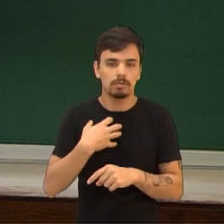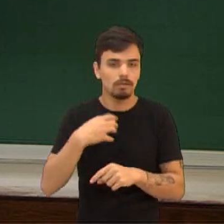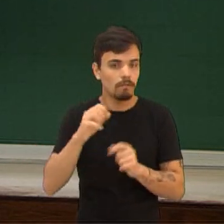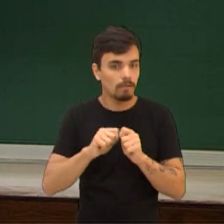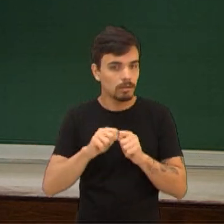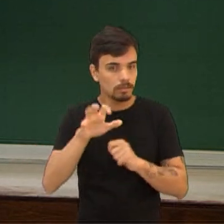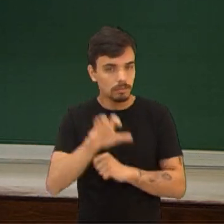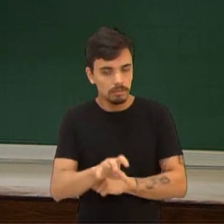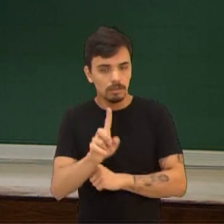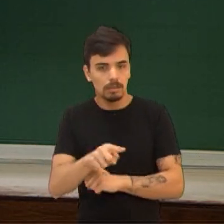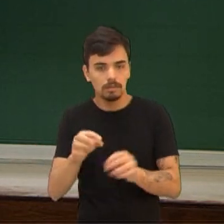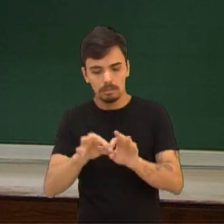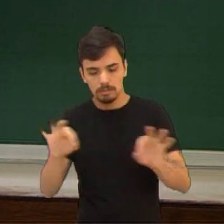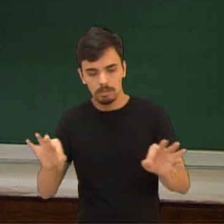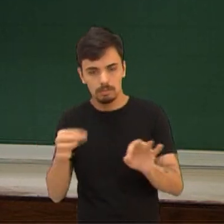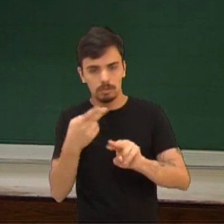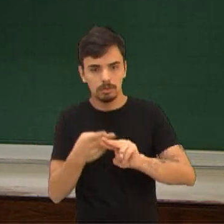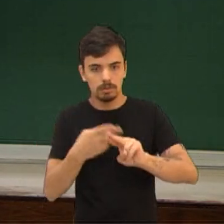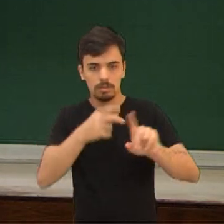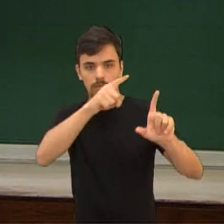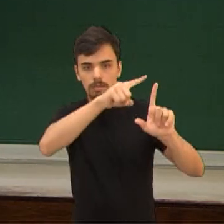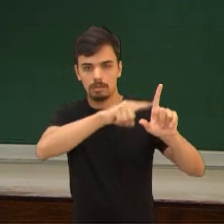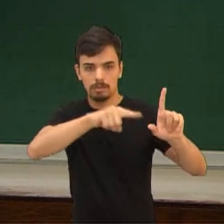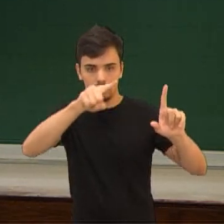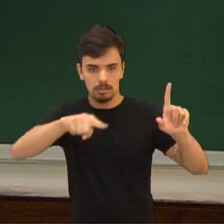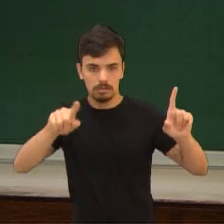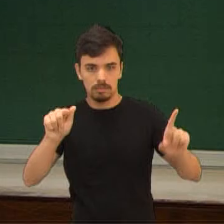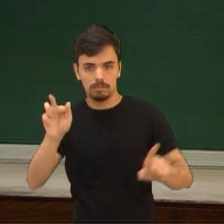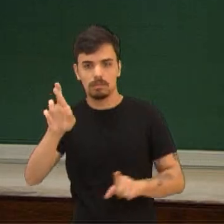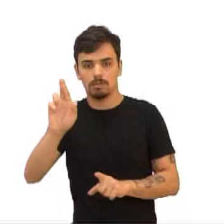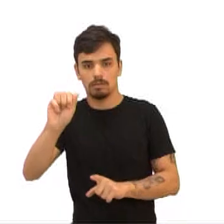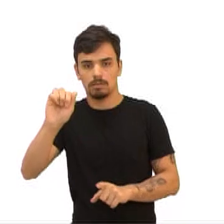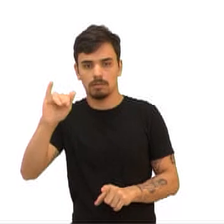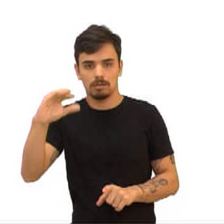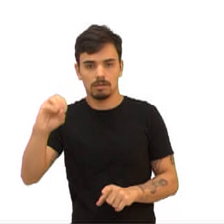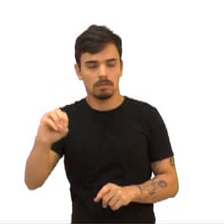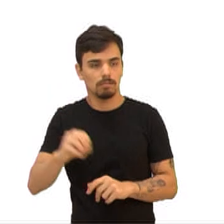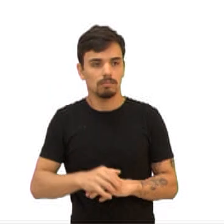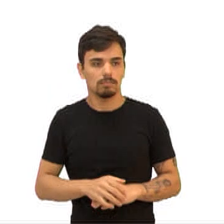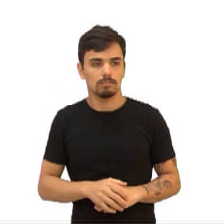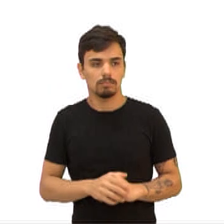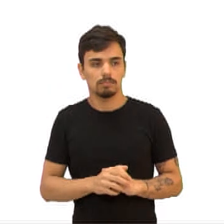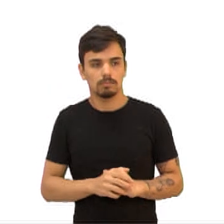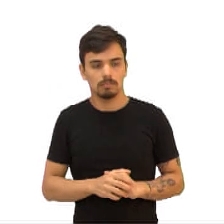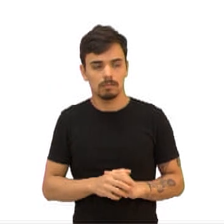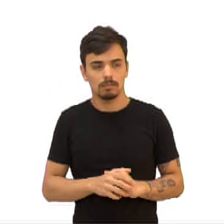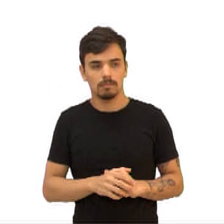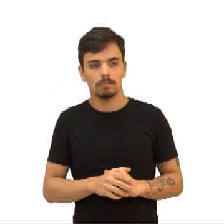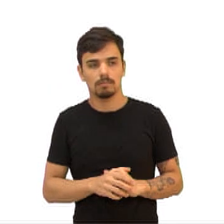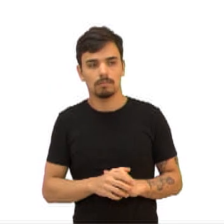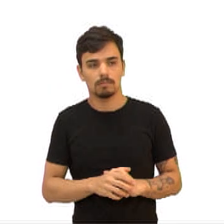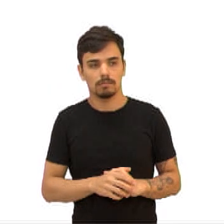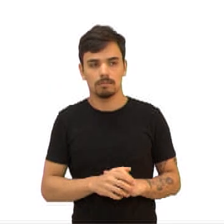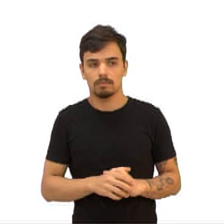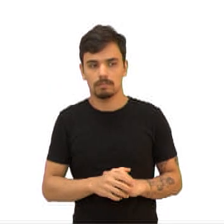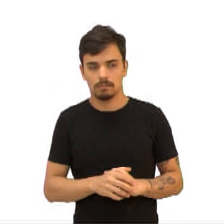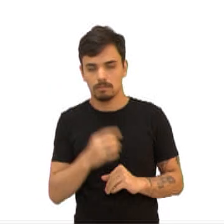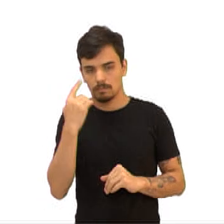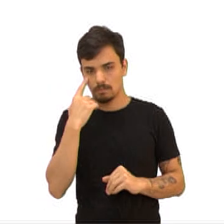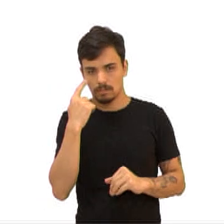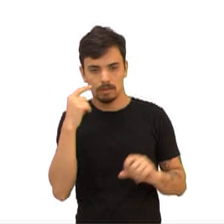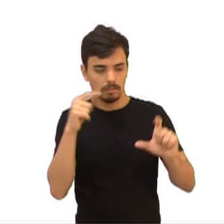isso, a forma mais simples, é usar um gráfico. Então, eu tenho aqui um gráfico do aumento